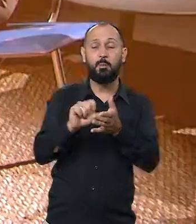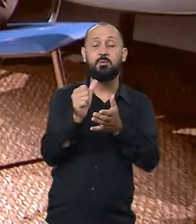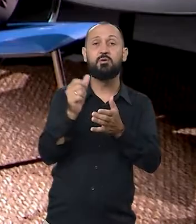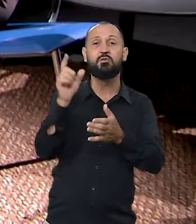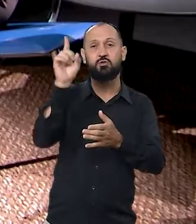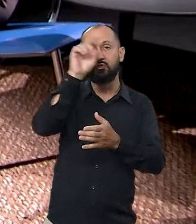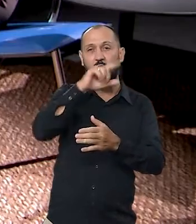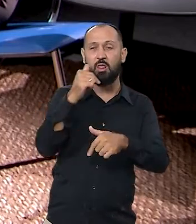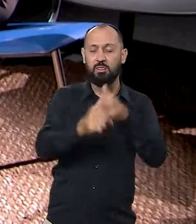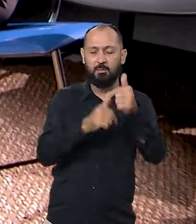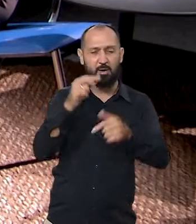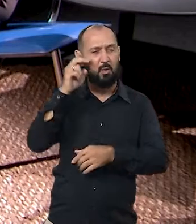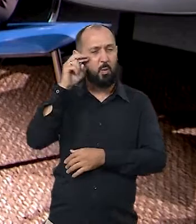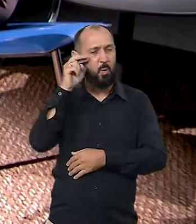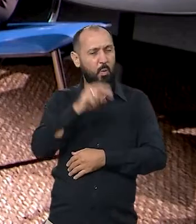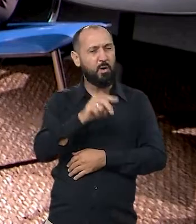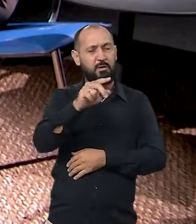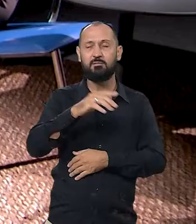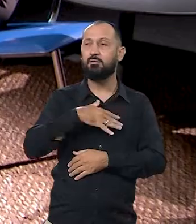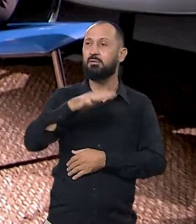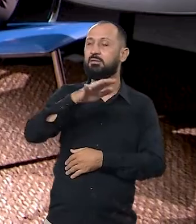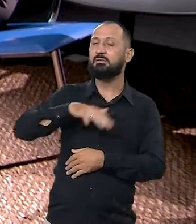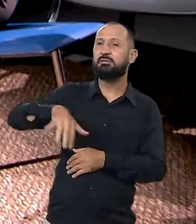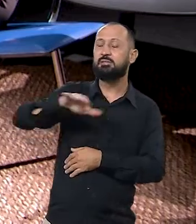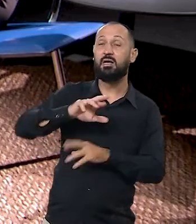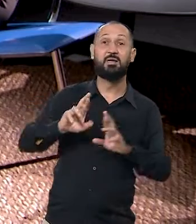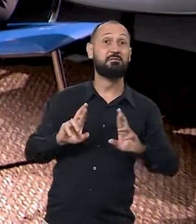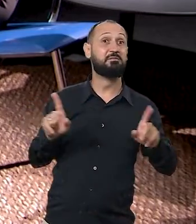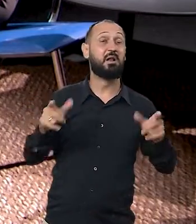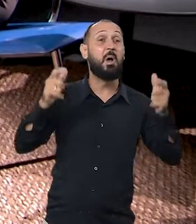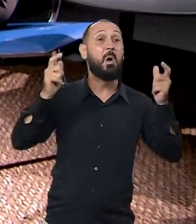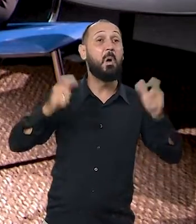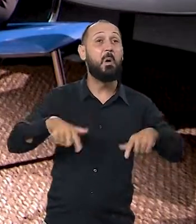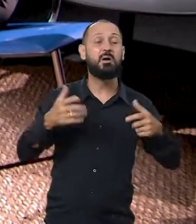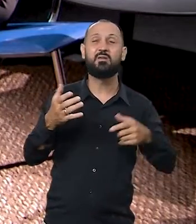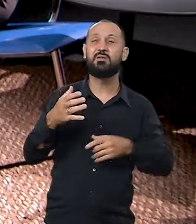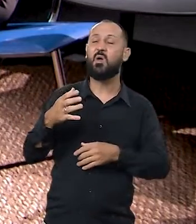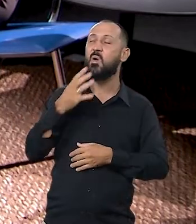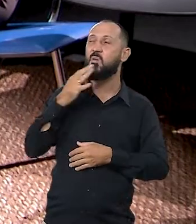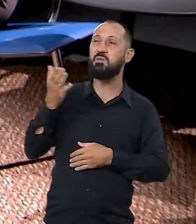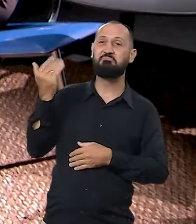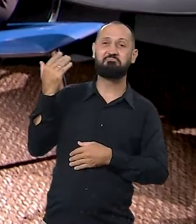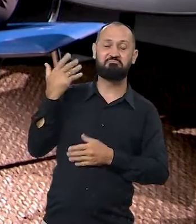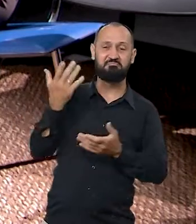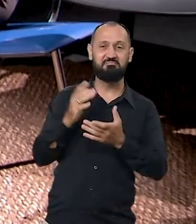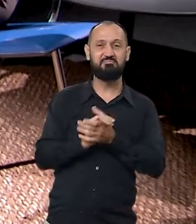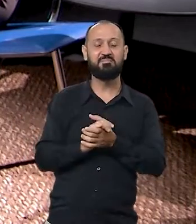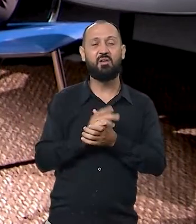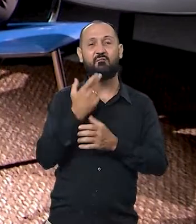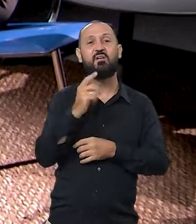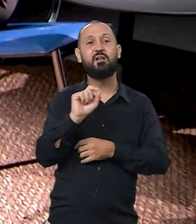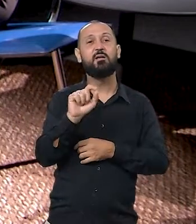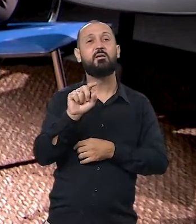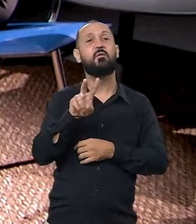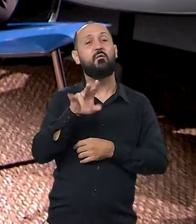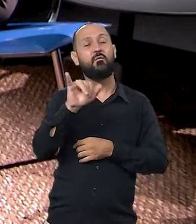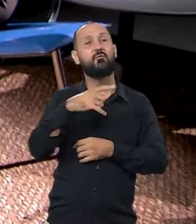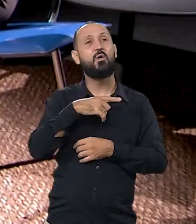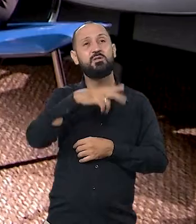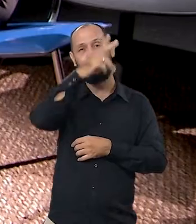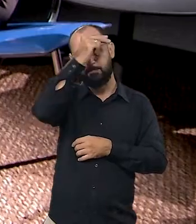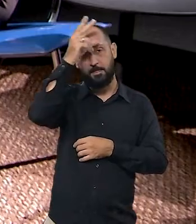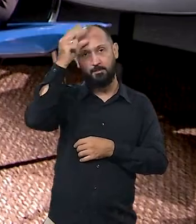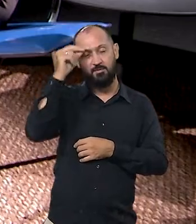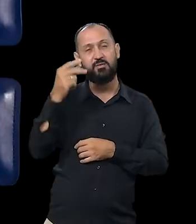dia de trabalho, olhei para aquele horizonte diferenciado daquilo que eu vivia até então e eu disse: eu vou ser